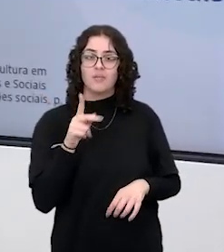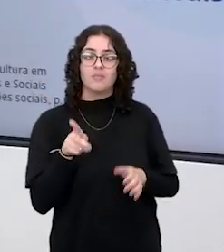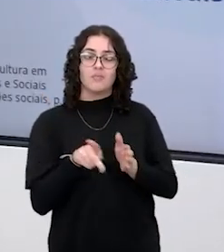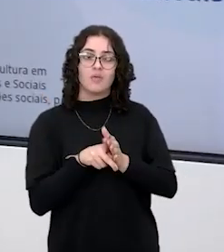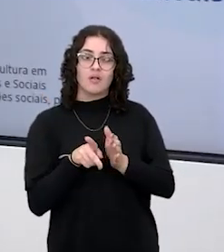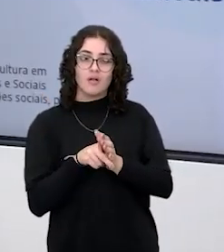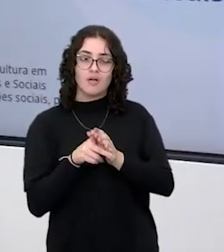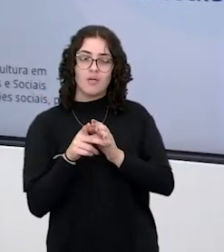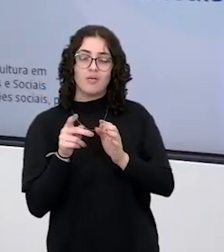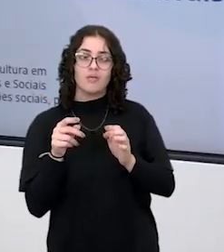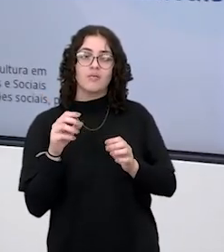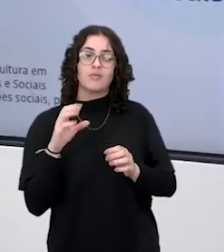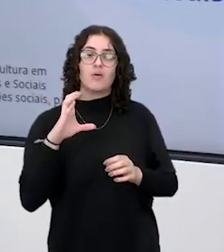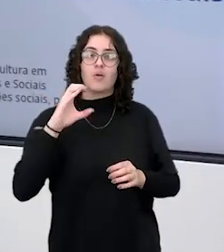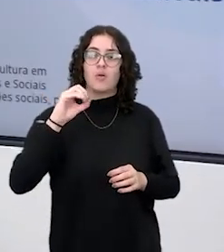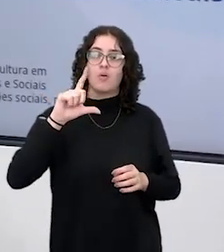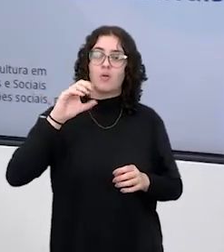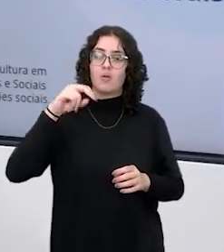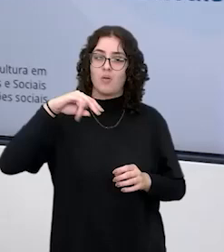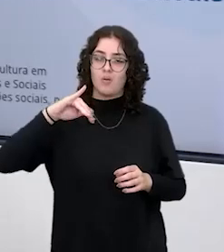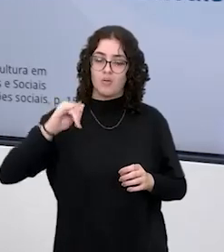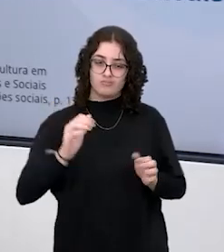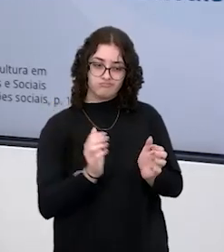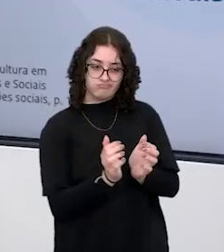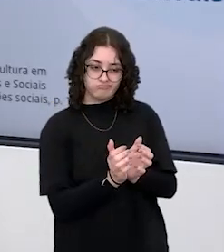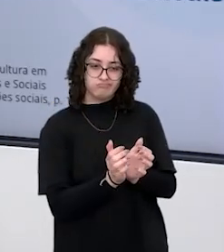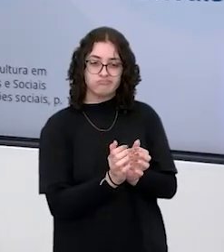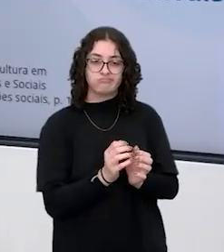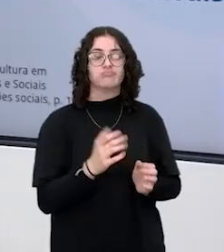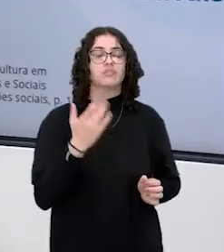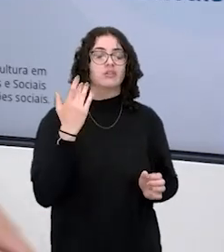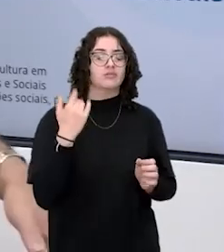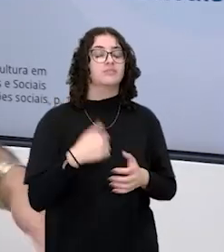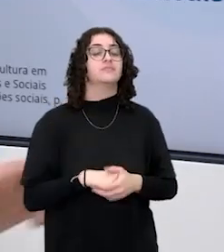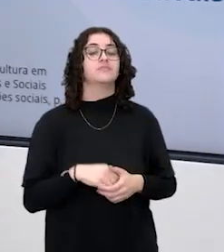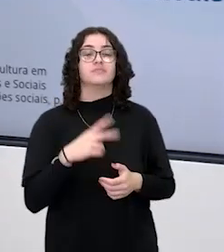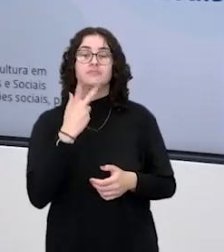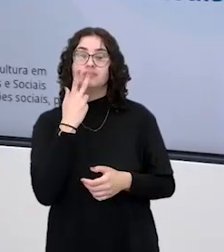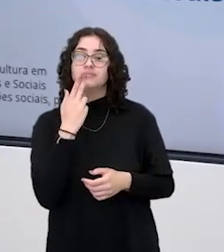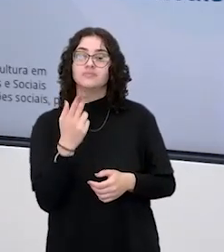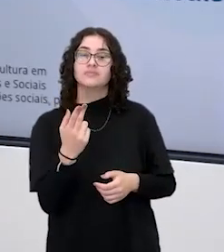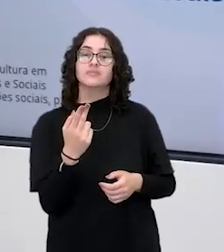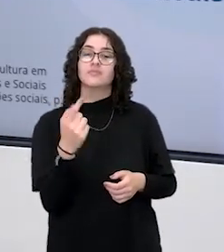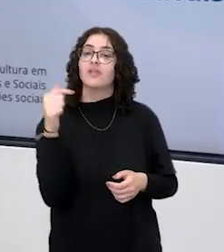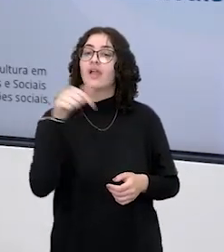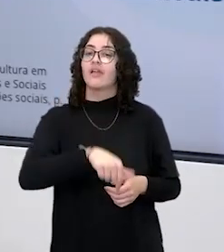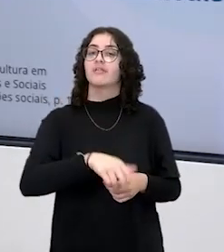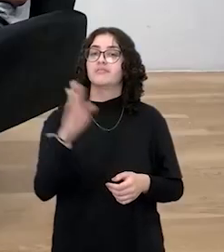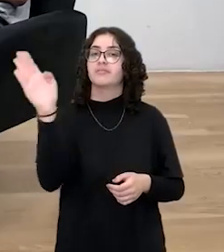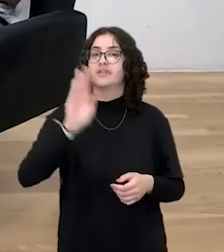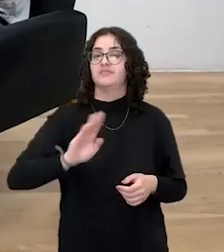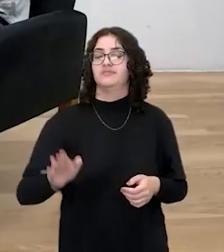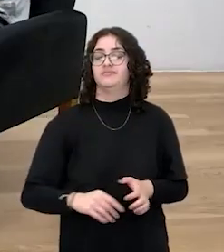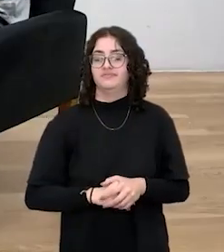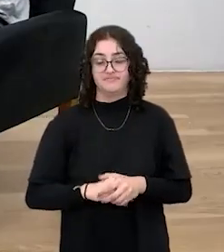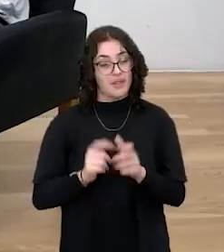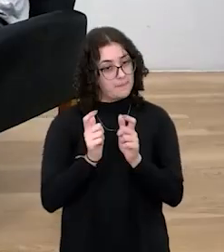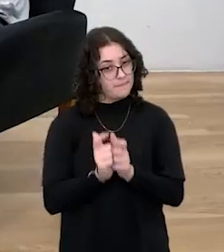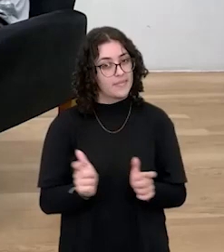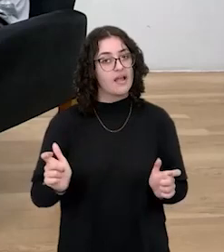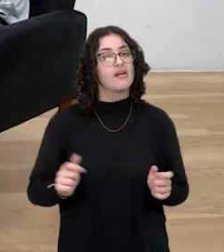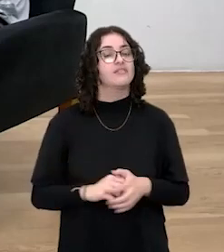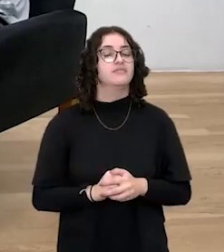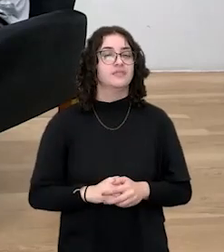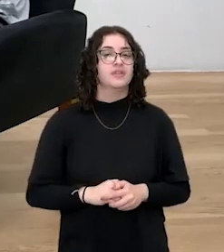colônias dessas nações que se prestaram ao processo imigratório acabaram estando no Brasil. Né? Você pega